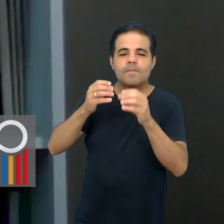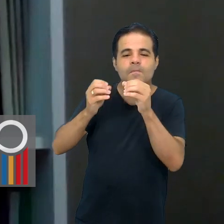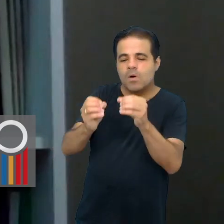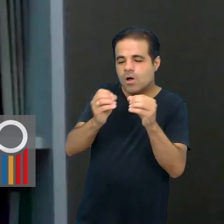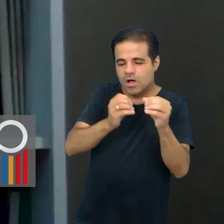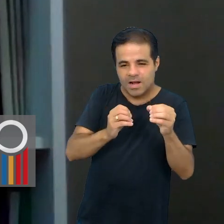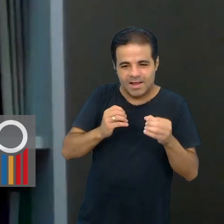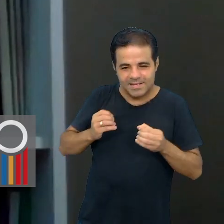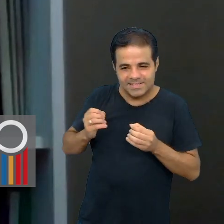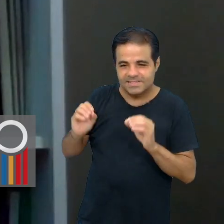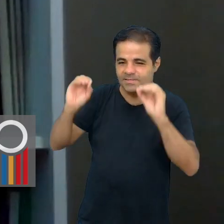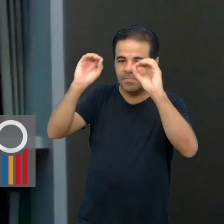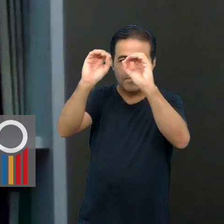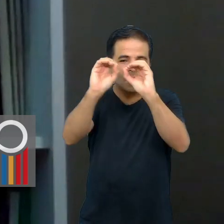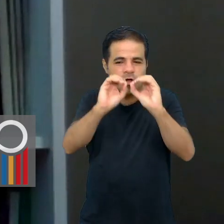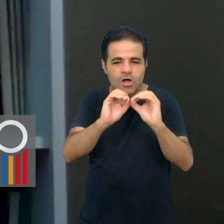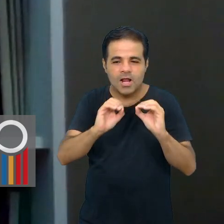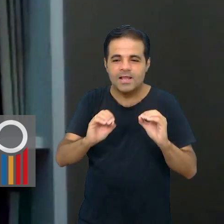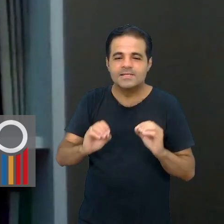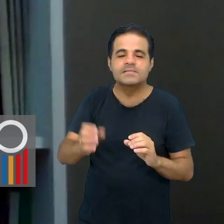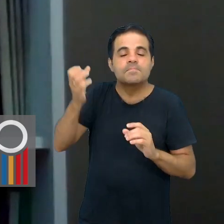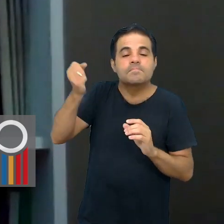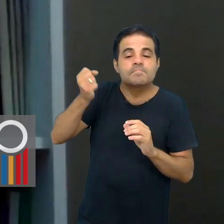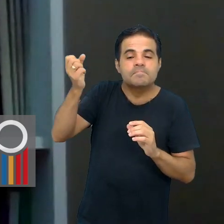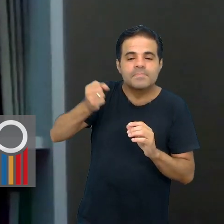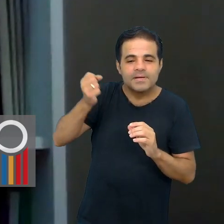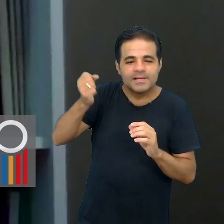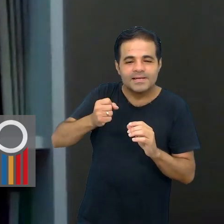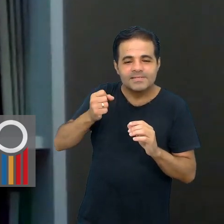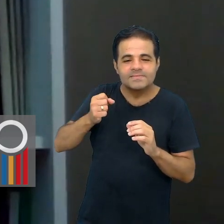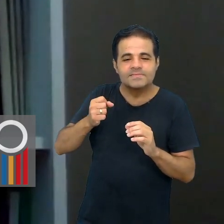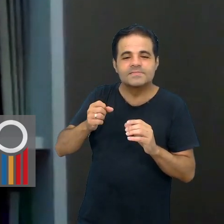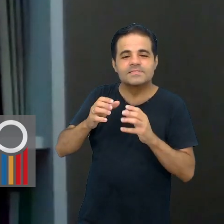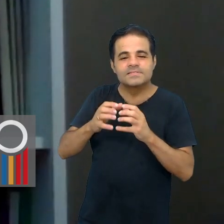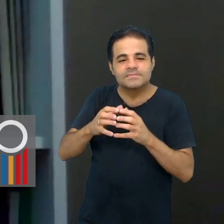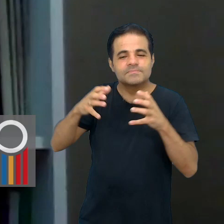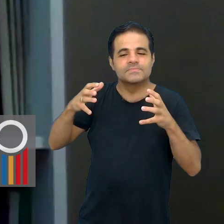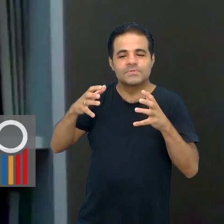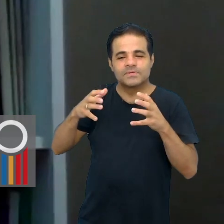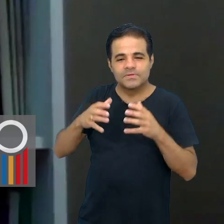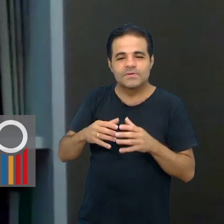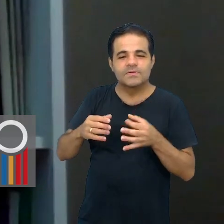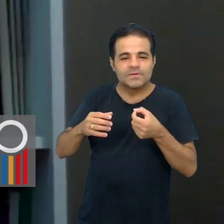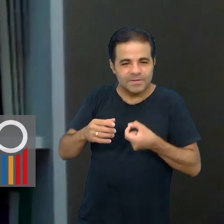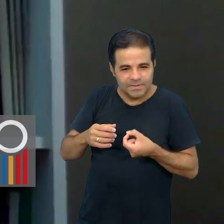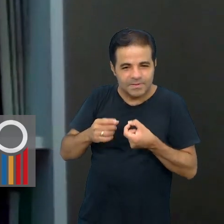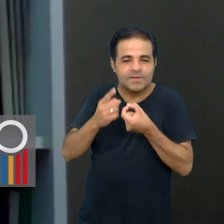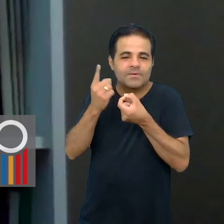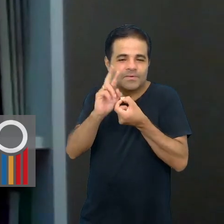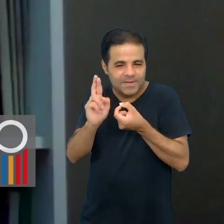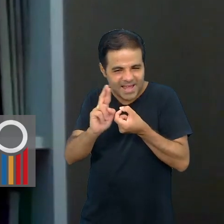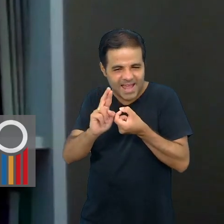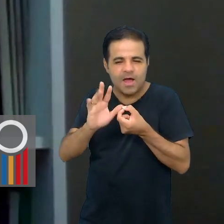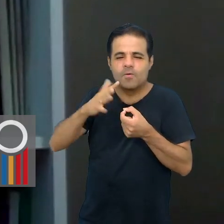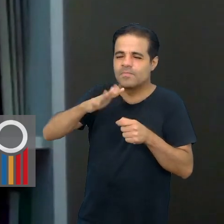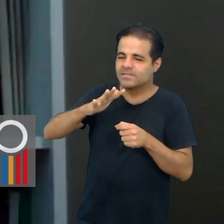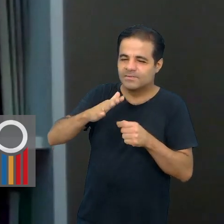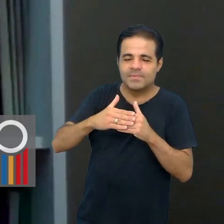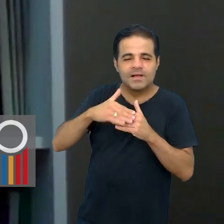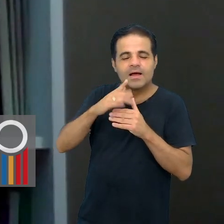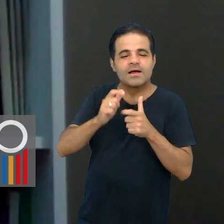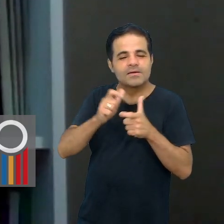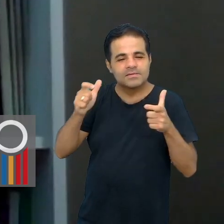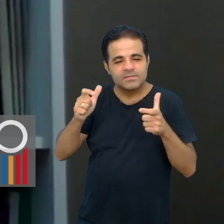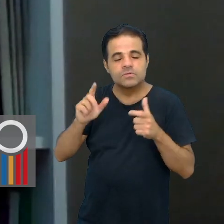bolas brancas, não são tão pequenas, né, mais ou menos maior do que uma moeda de R$ 1, mais ou menos, né. E